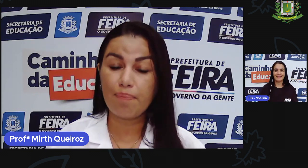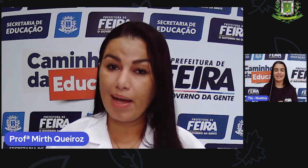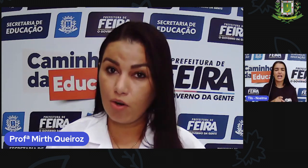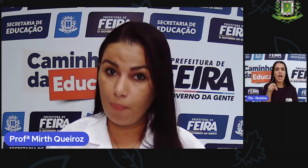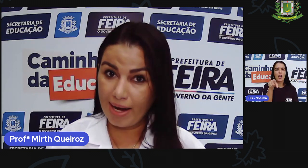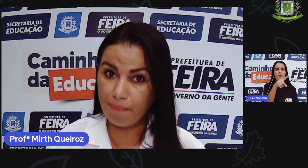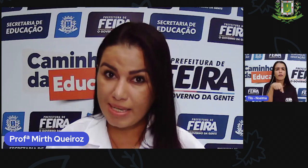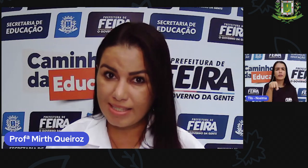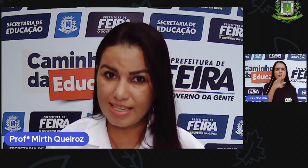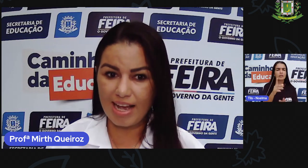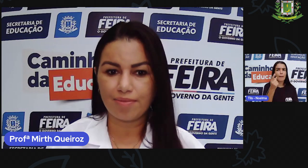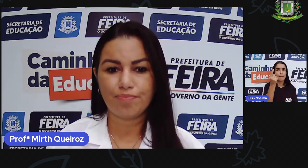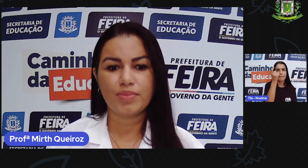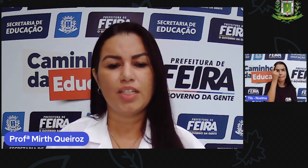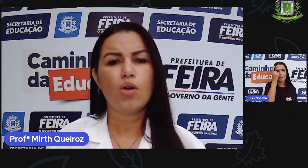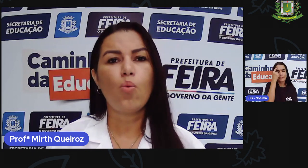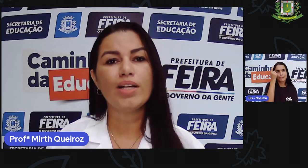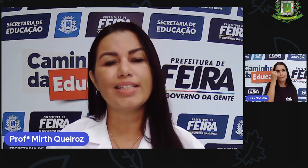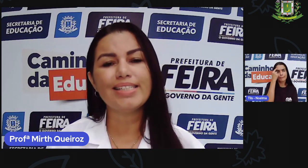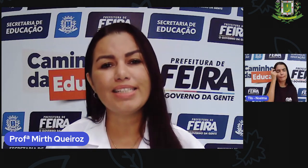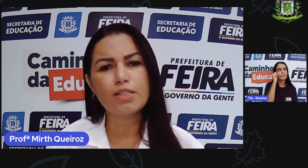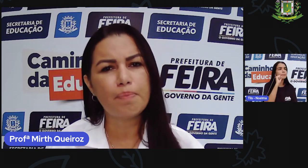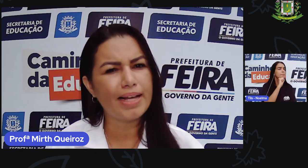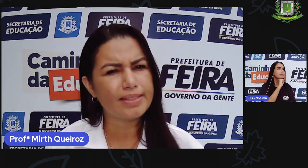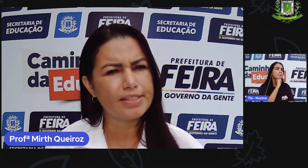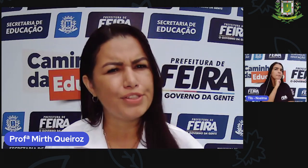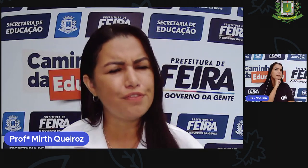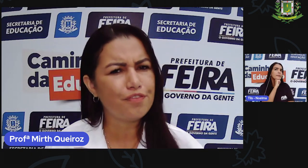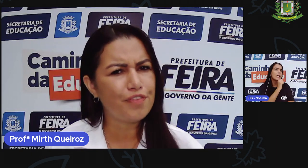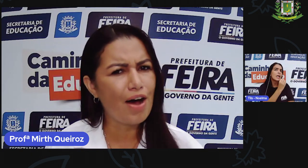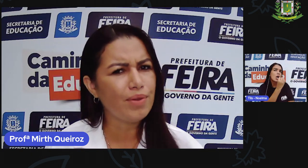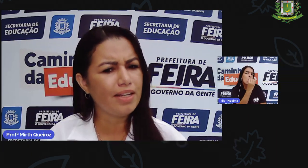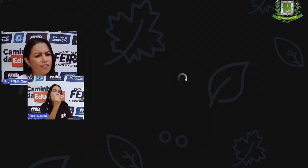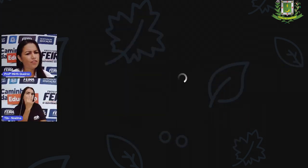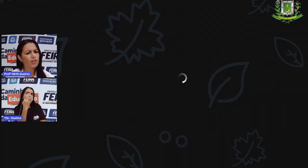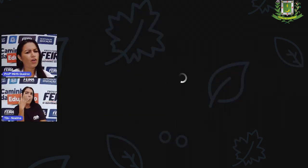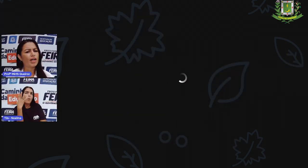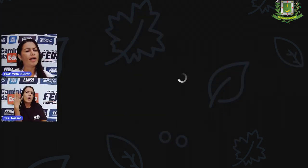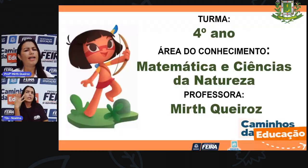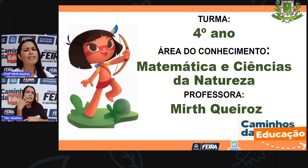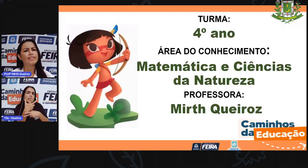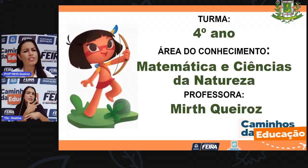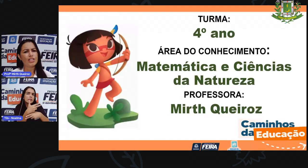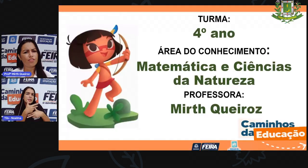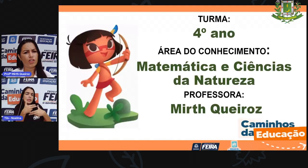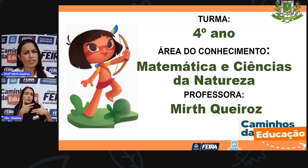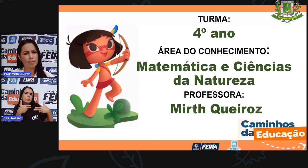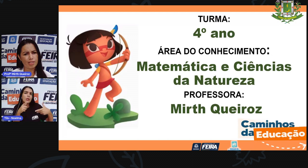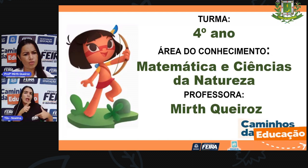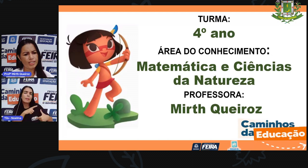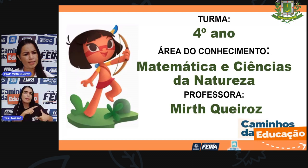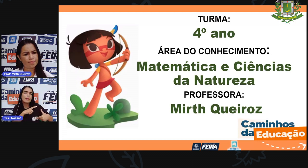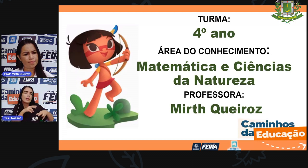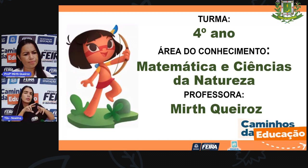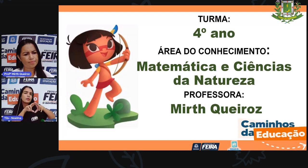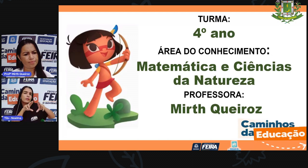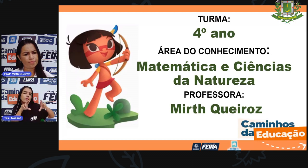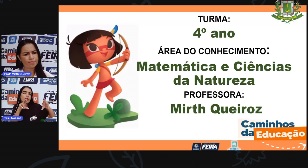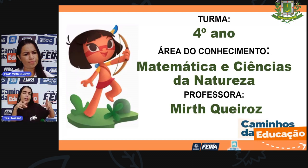Você já parou para pensar quantas espécies de fauna e flora existem na floresta